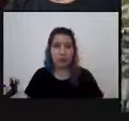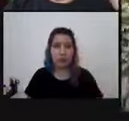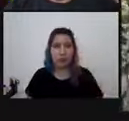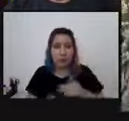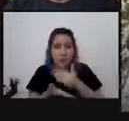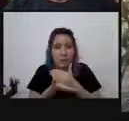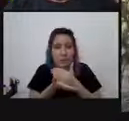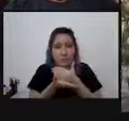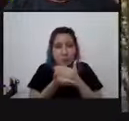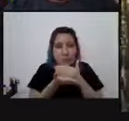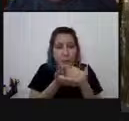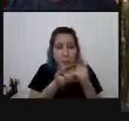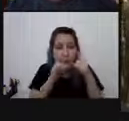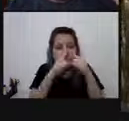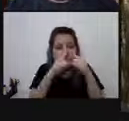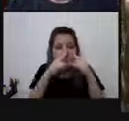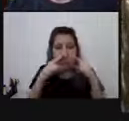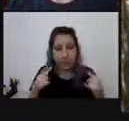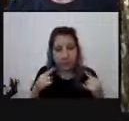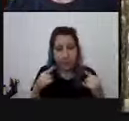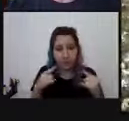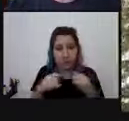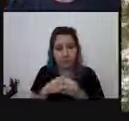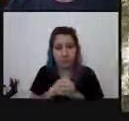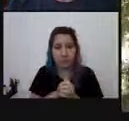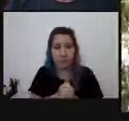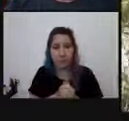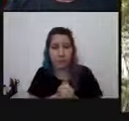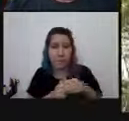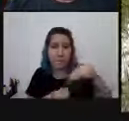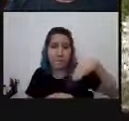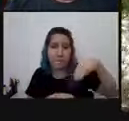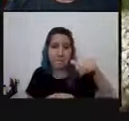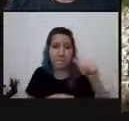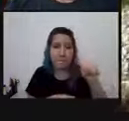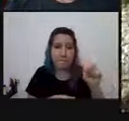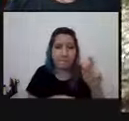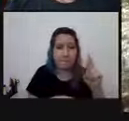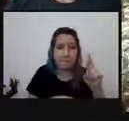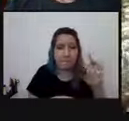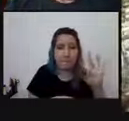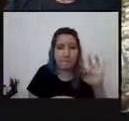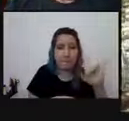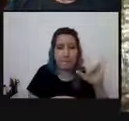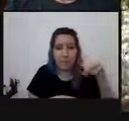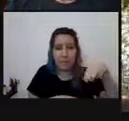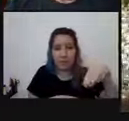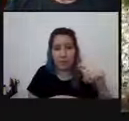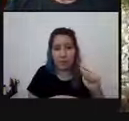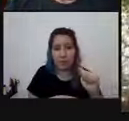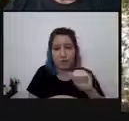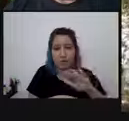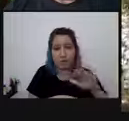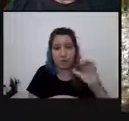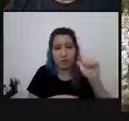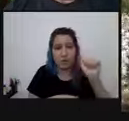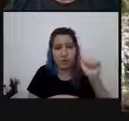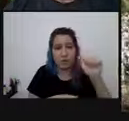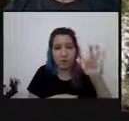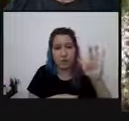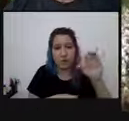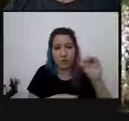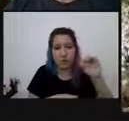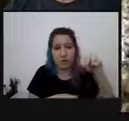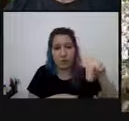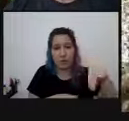instalado aqui em São Vicente pelo Martim Afonso, seu irmão Pedro Correia, mas desde 1510 ele já